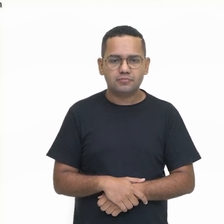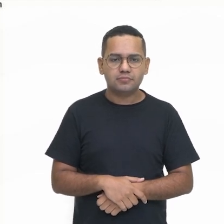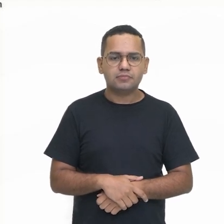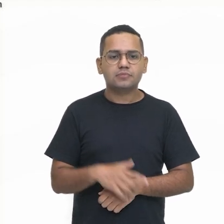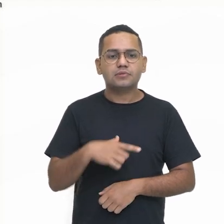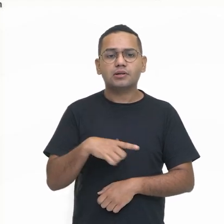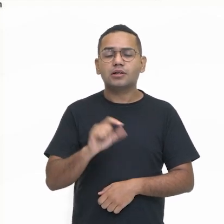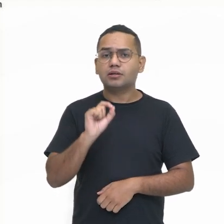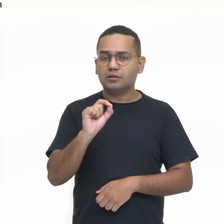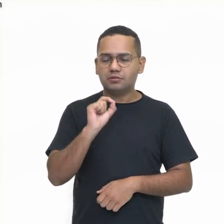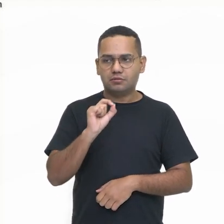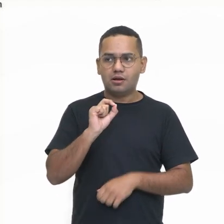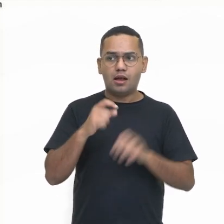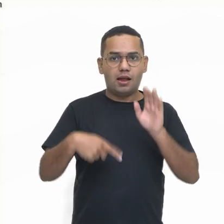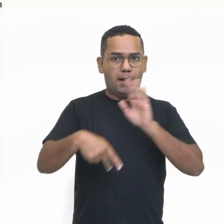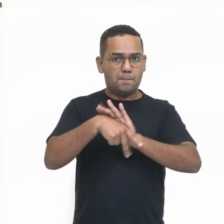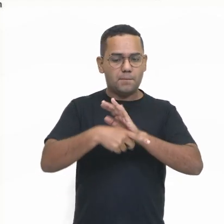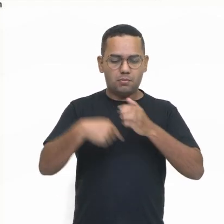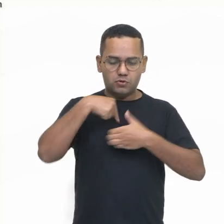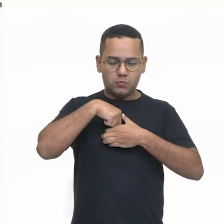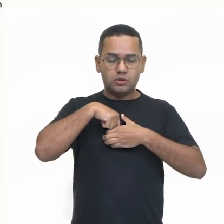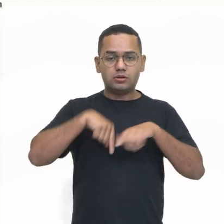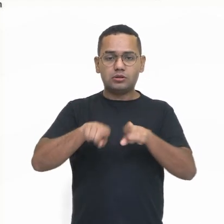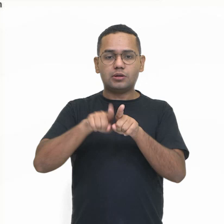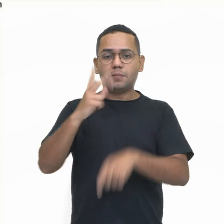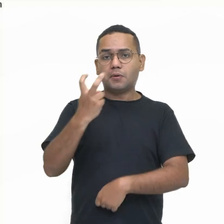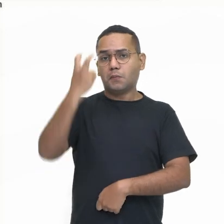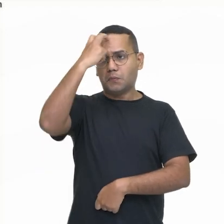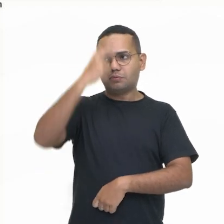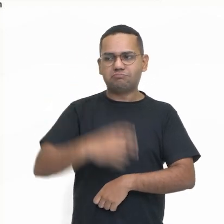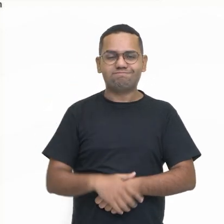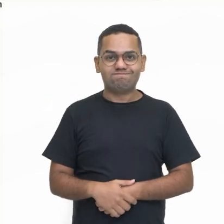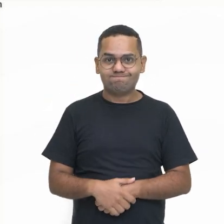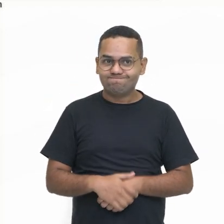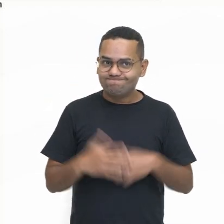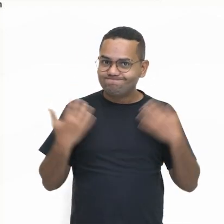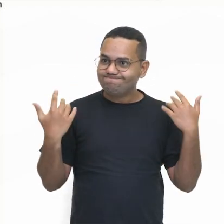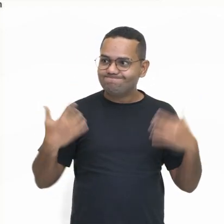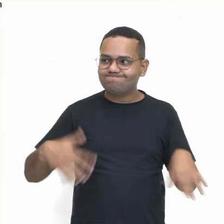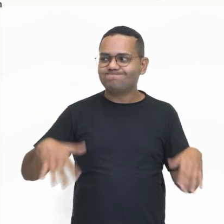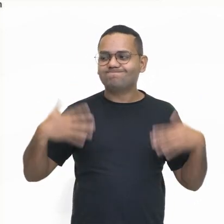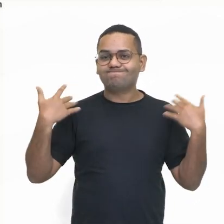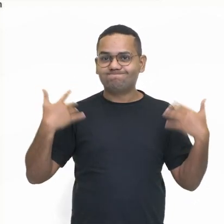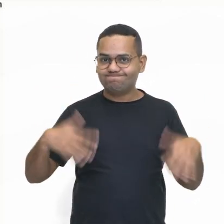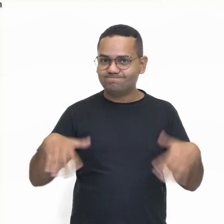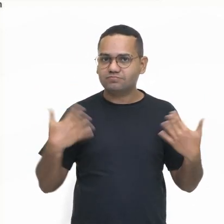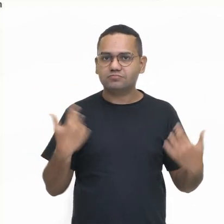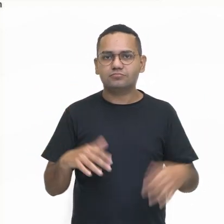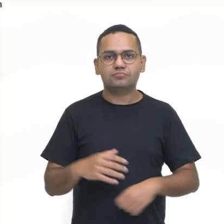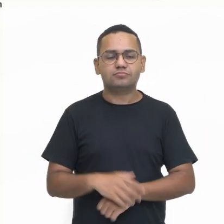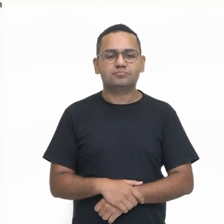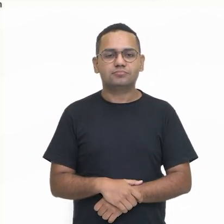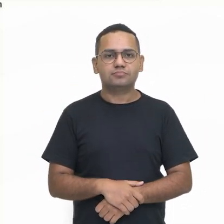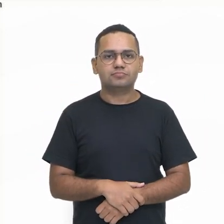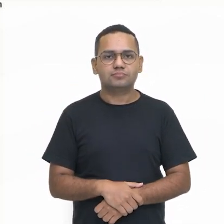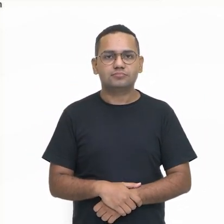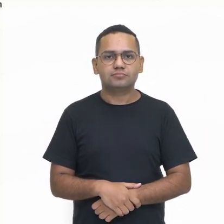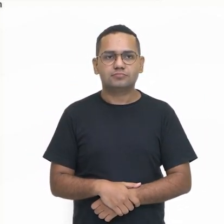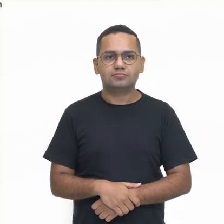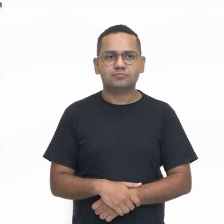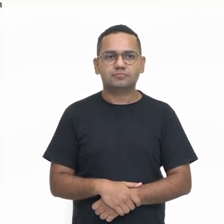ao cultural. Caramba, Foucault chega lá e dá-lhe uma porrada segura, né? Ele diz,